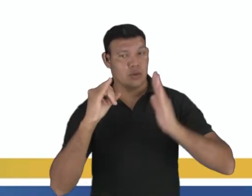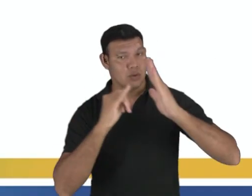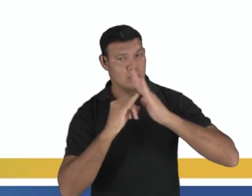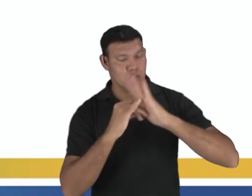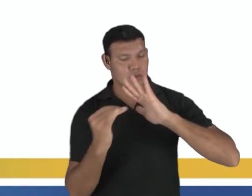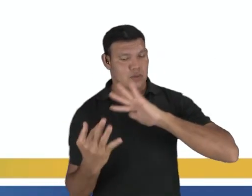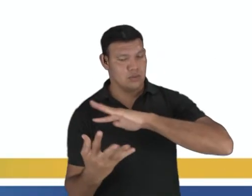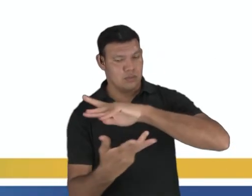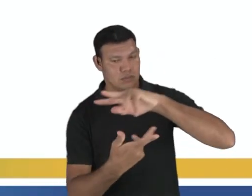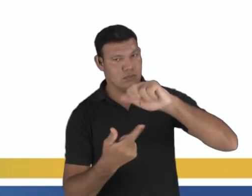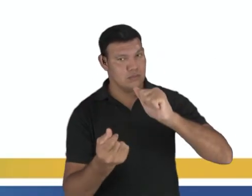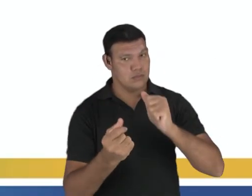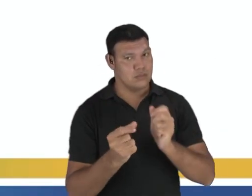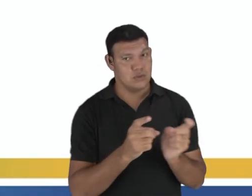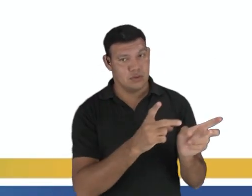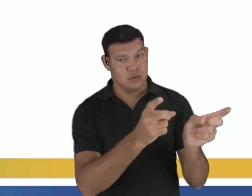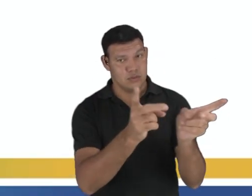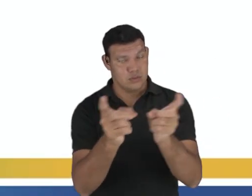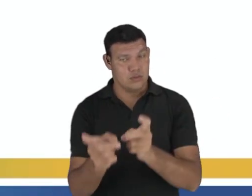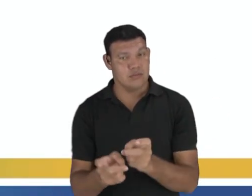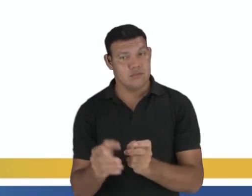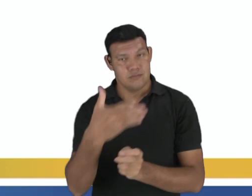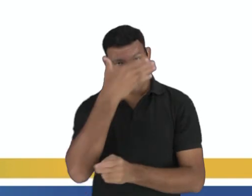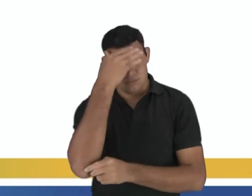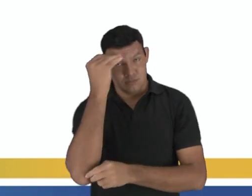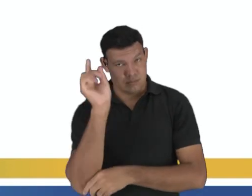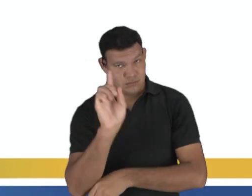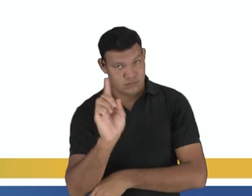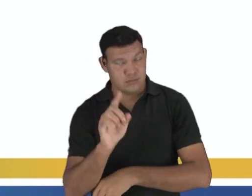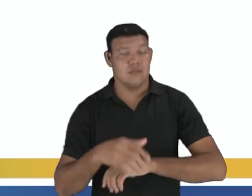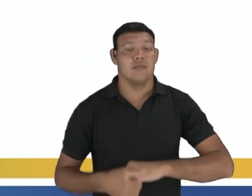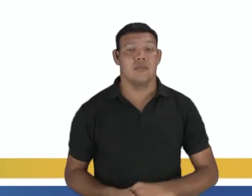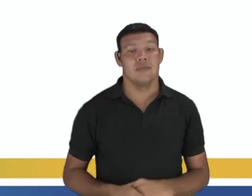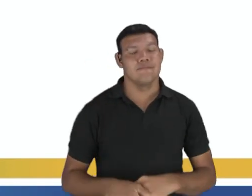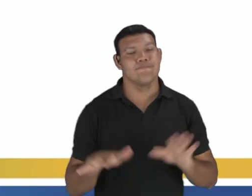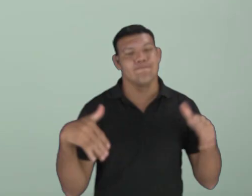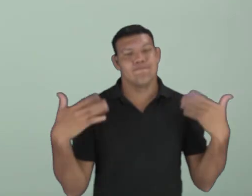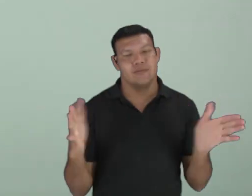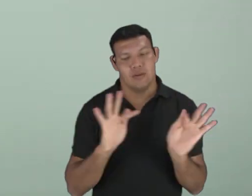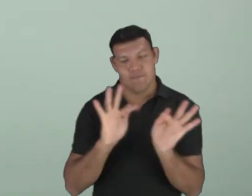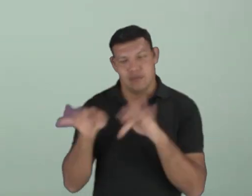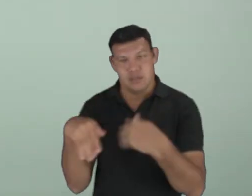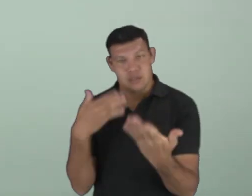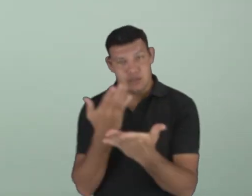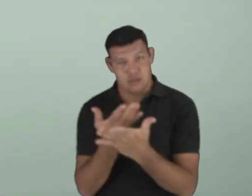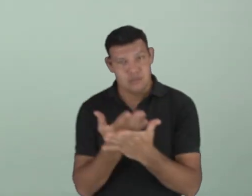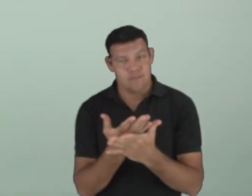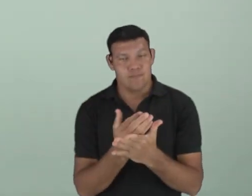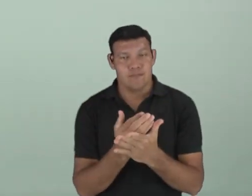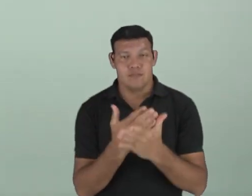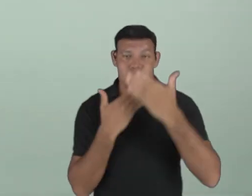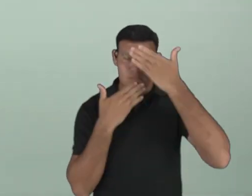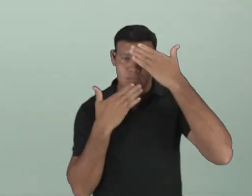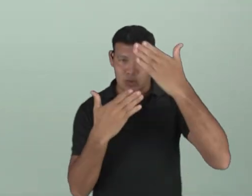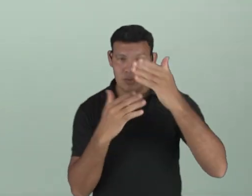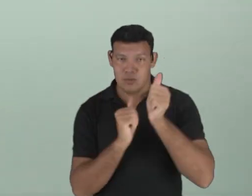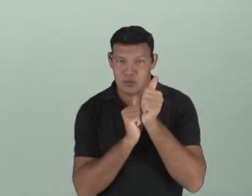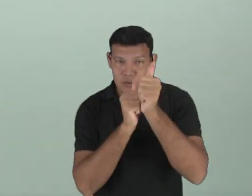B, Organização Mundial do Comércio. Não esqueçam. Então, pessoal, é isso.